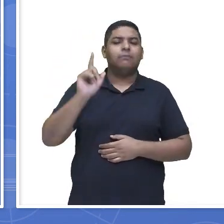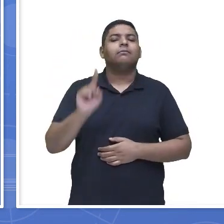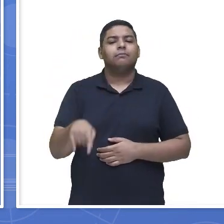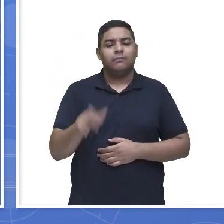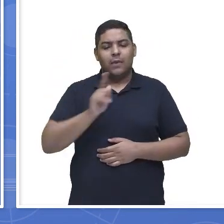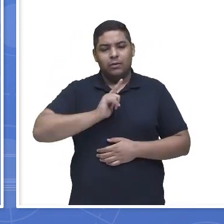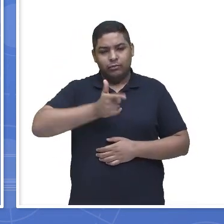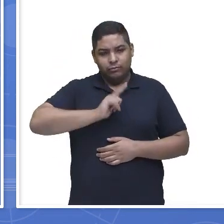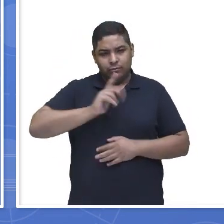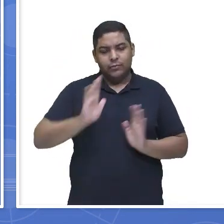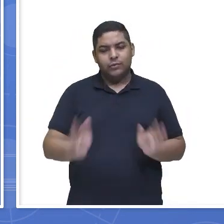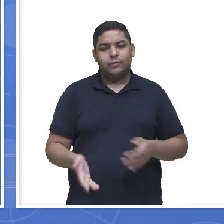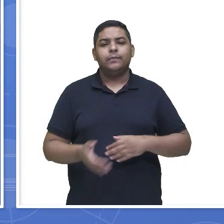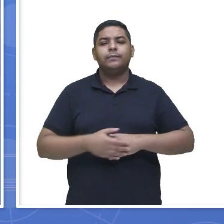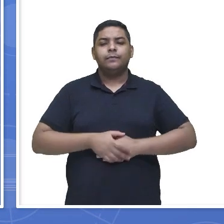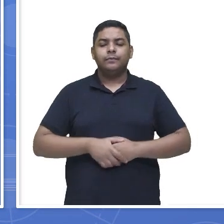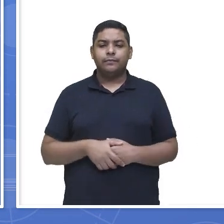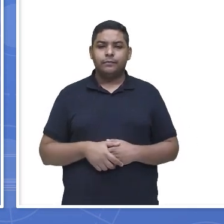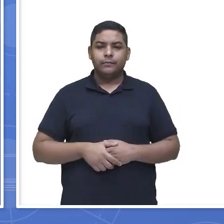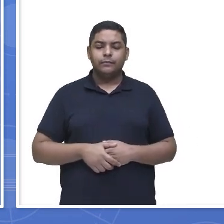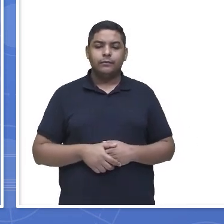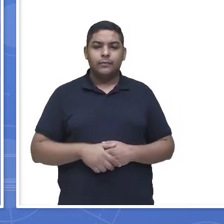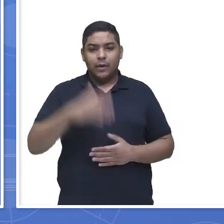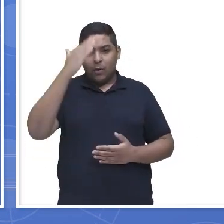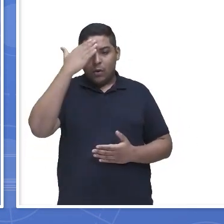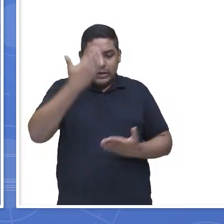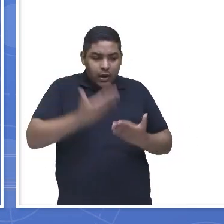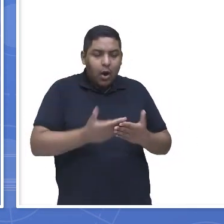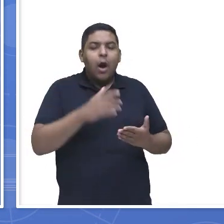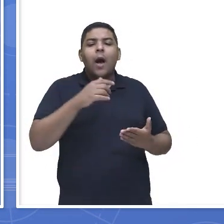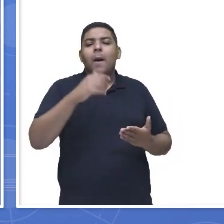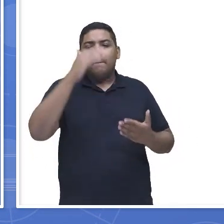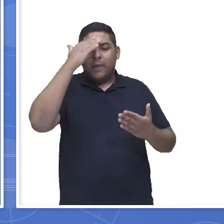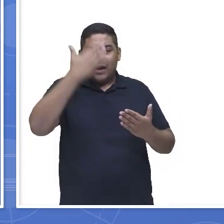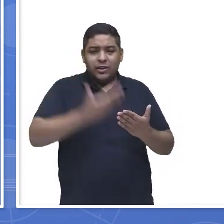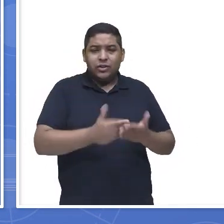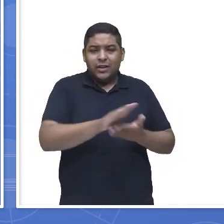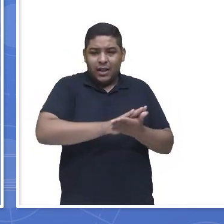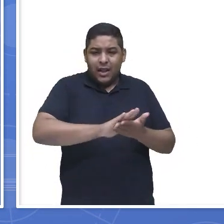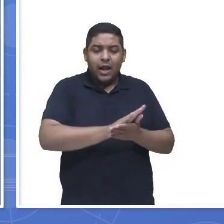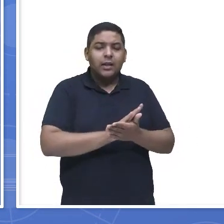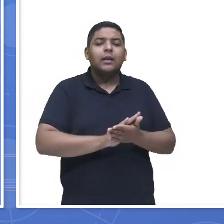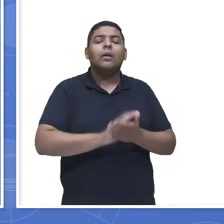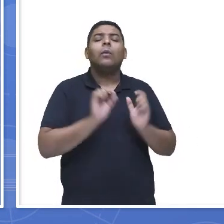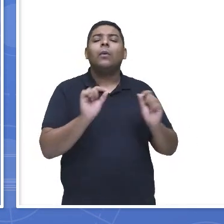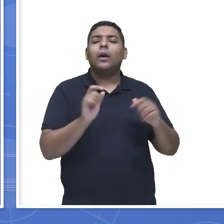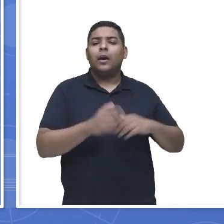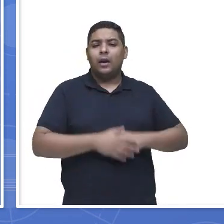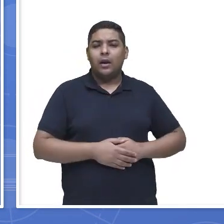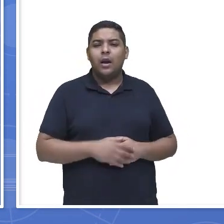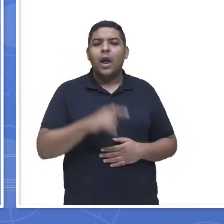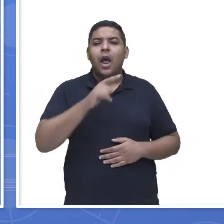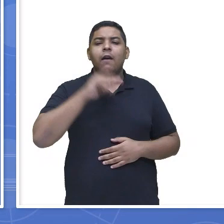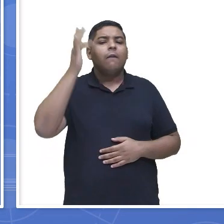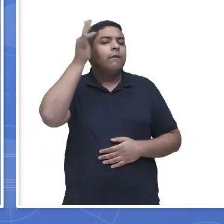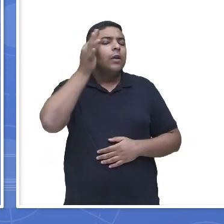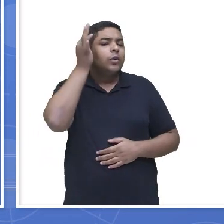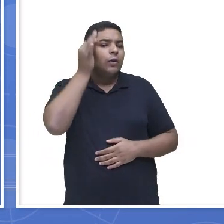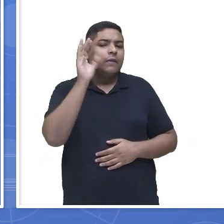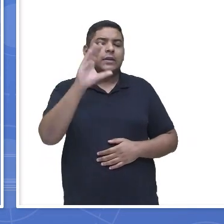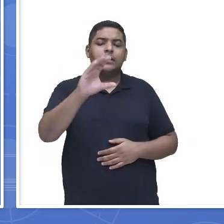que o cético faz? O que o ceticismo faz? O ceticismo, essa corrente filosófica